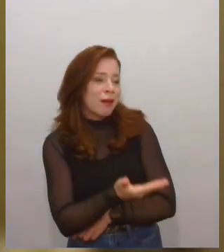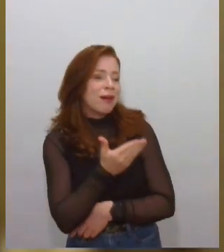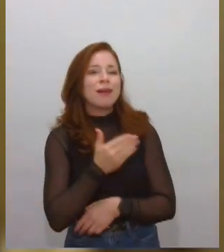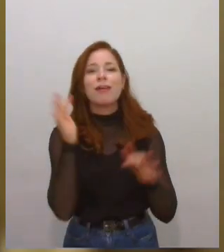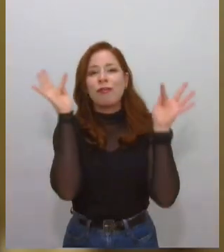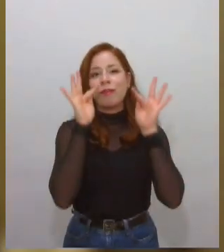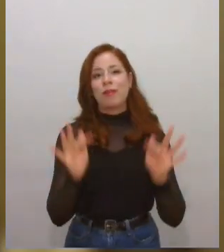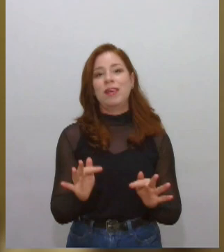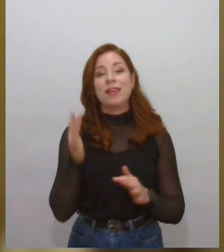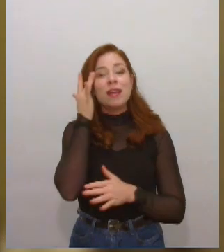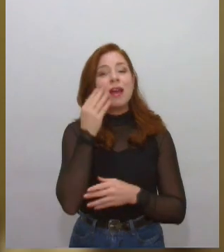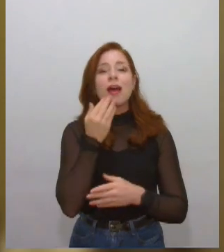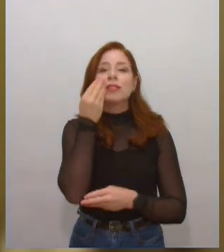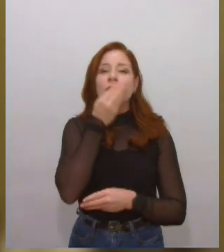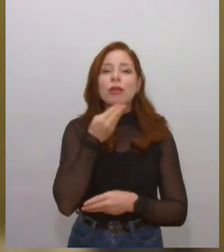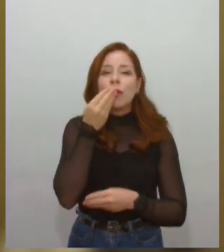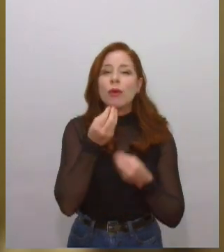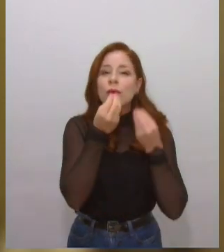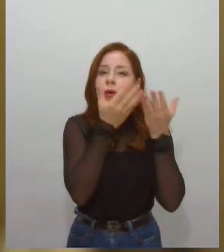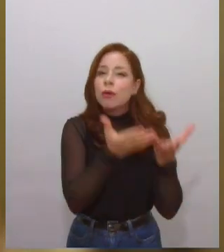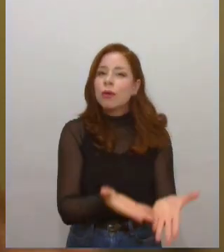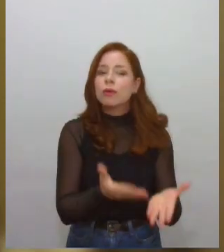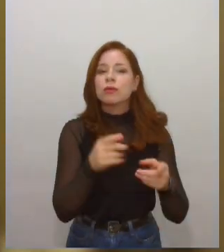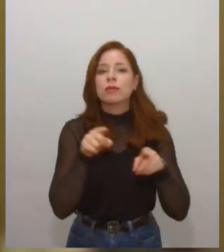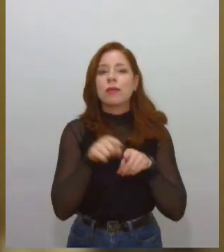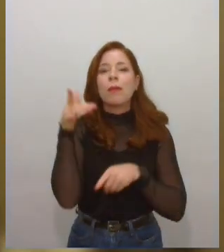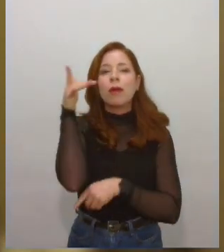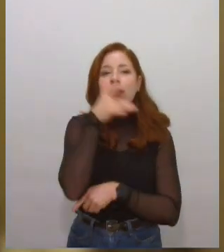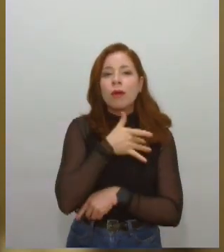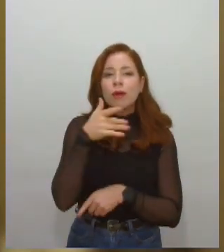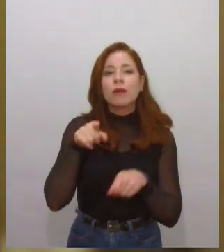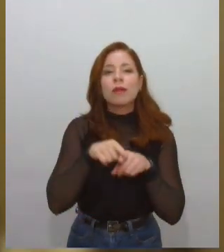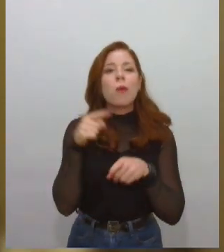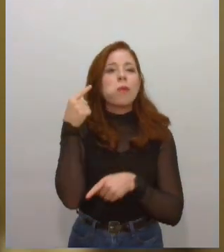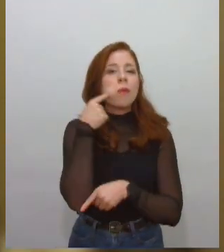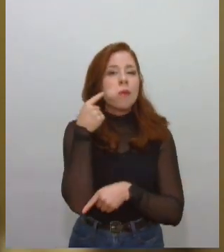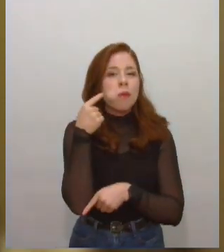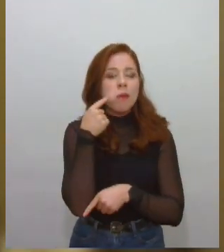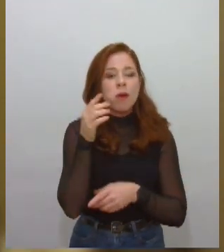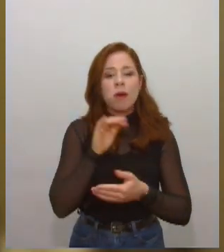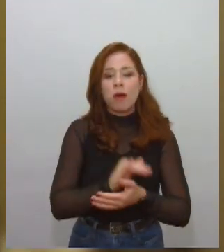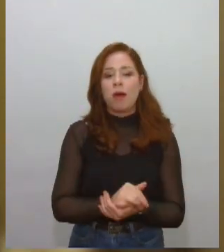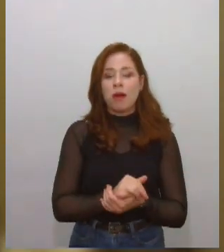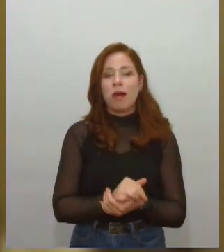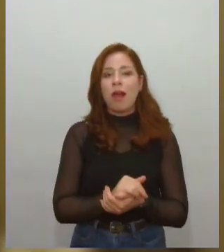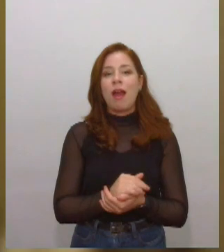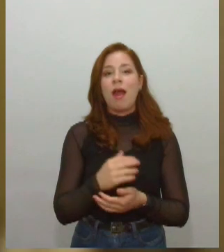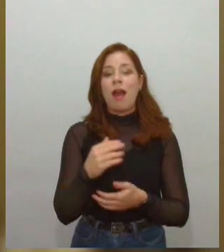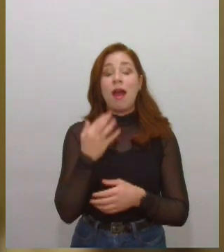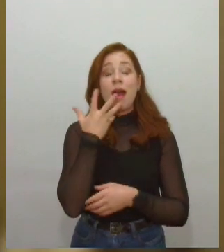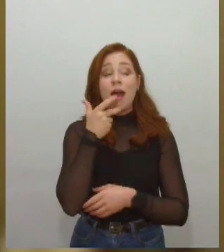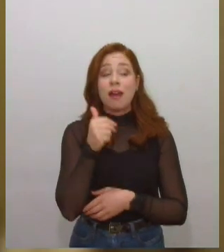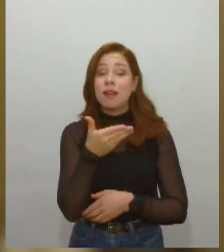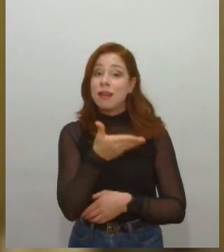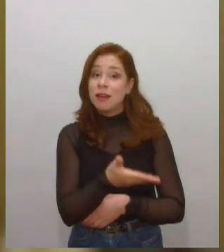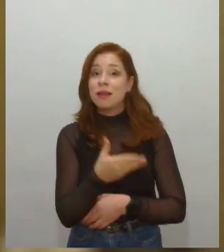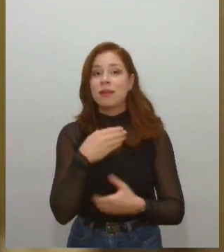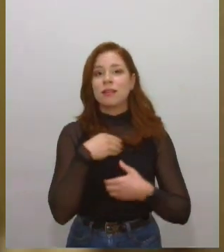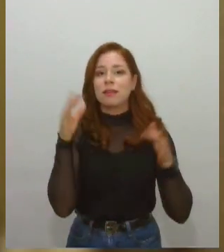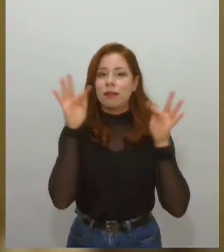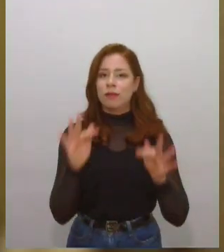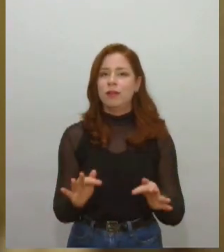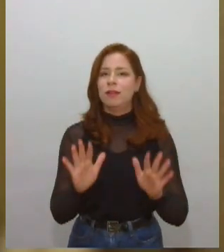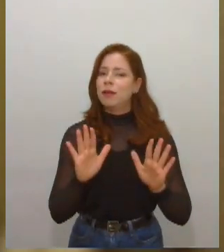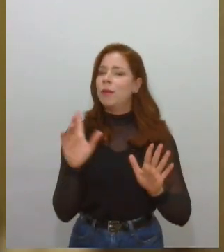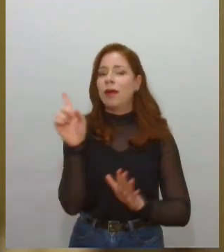doce, levar o alimento gostoso, a balinha, o alimento industrializado vai deixar a criança feliz. Mas tem outras formas de a gente levar felicidade para a criança,